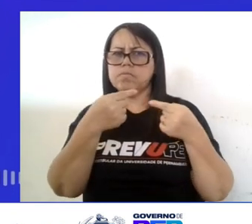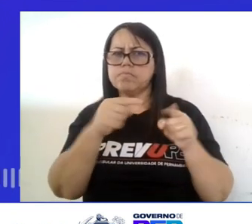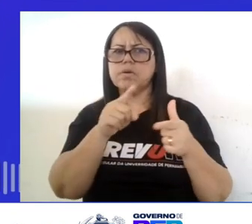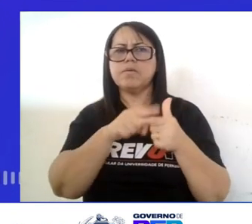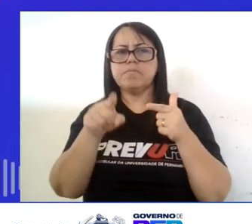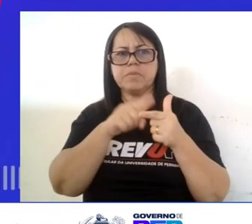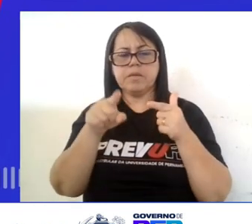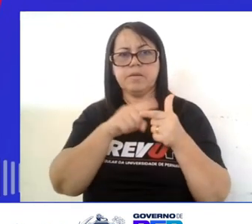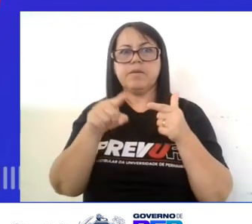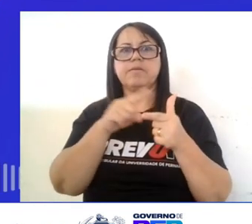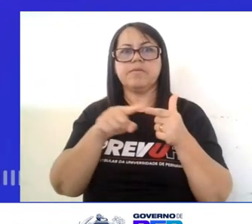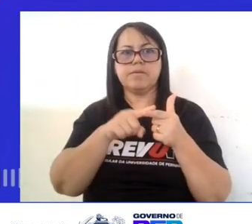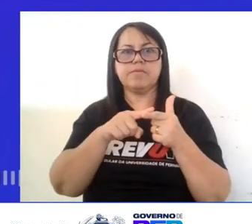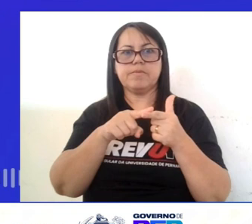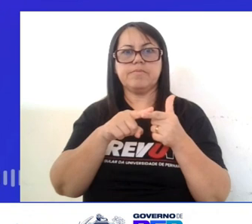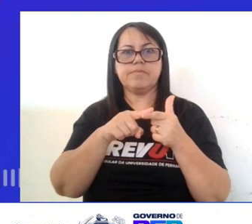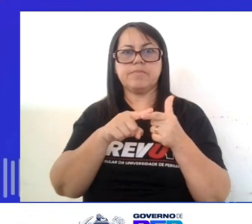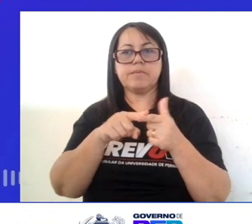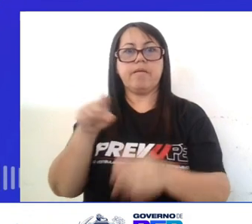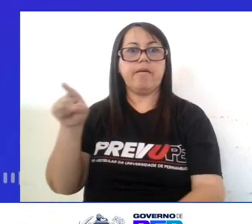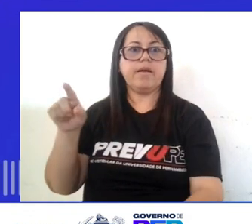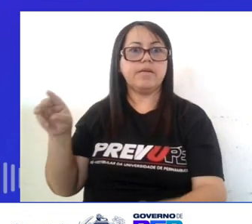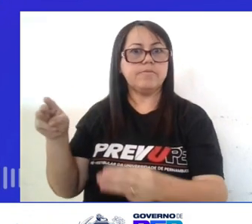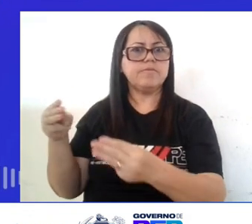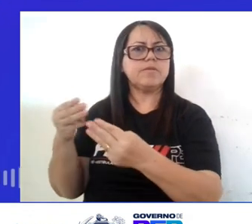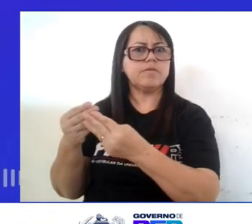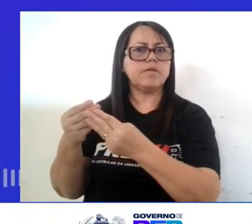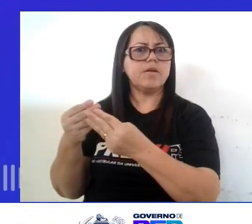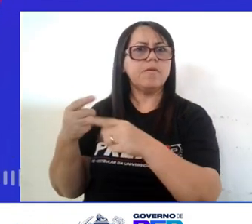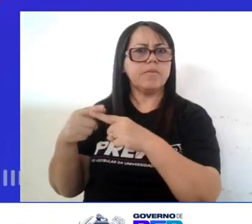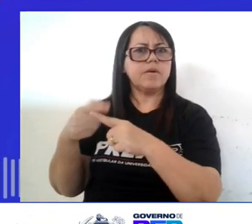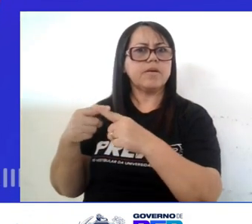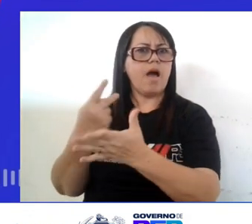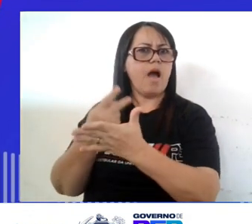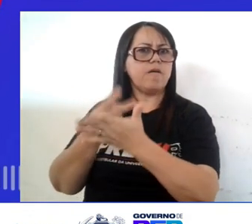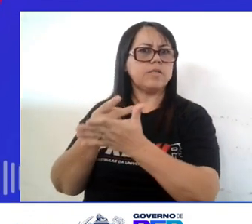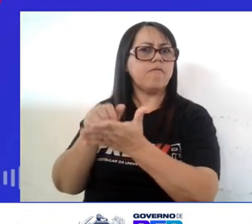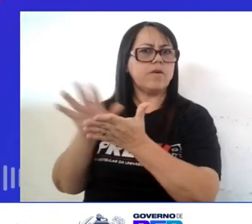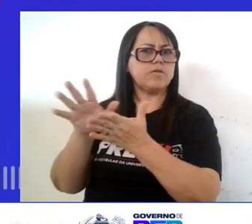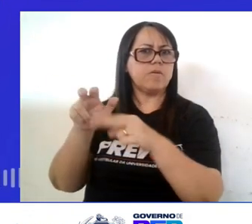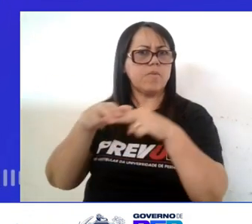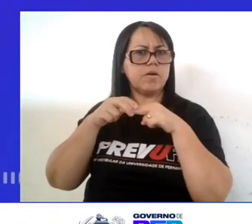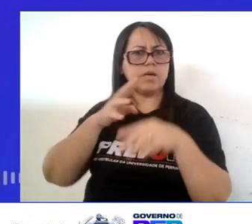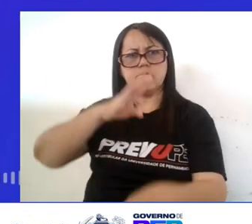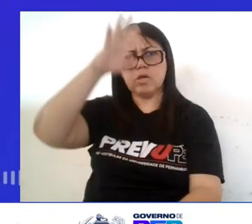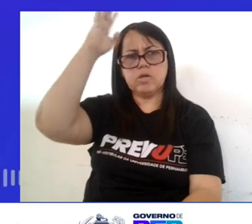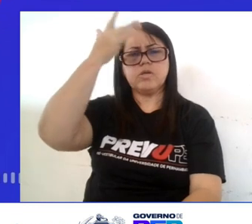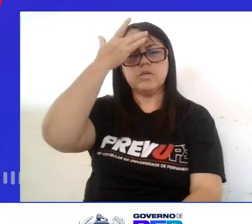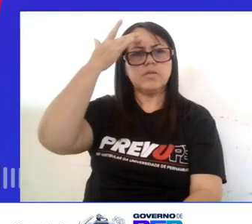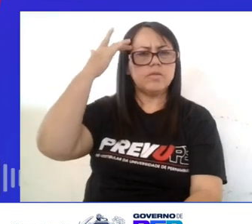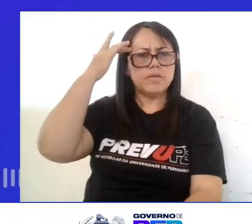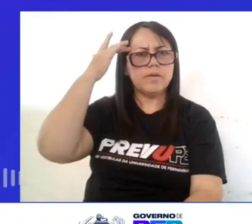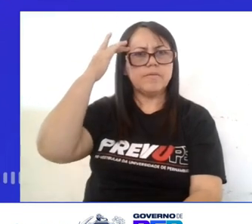judaico sem um país próprio de expulsão pelos Romanos já era objeto de análise Por parte dos